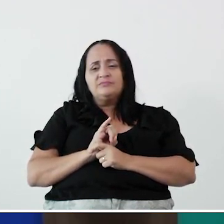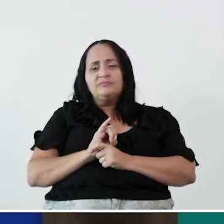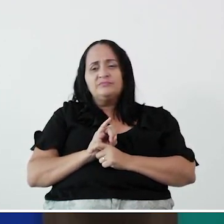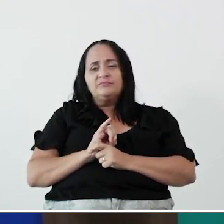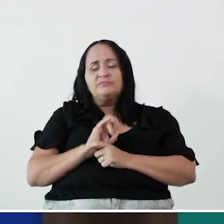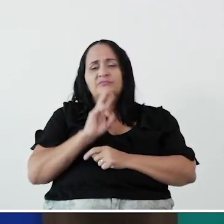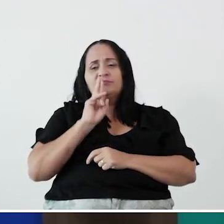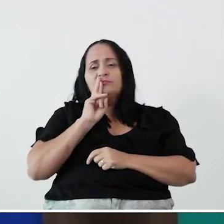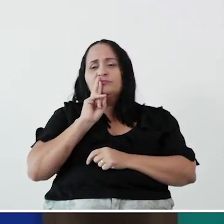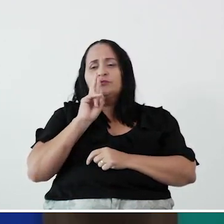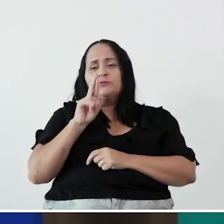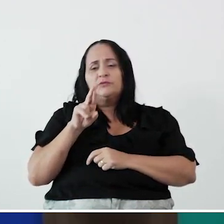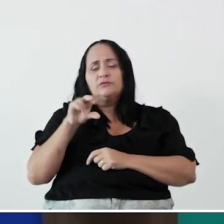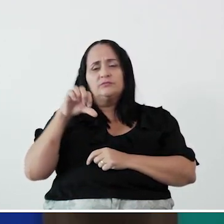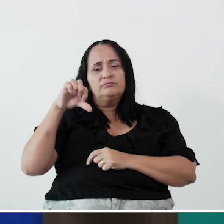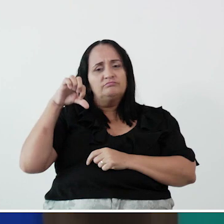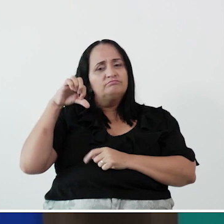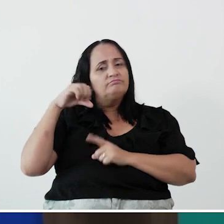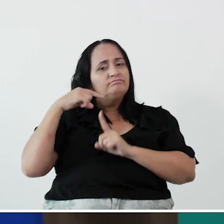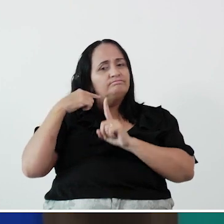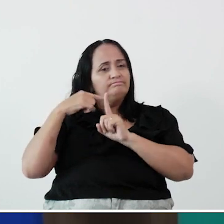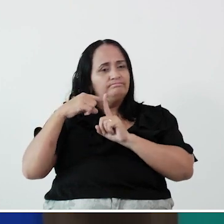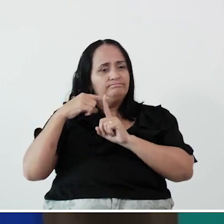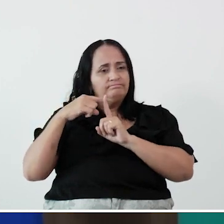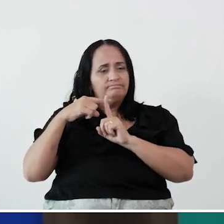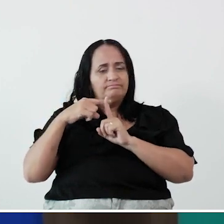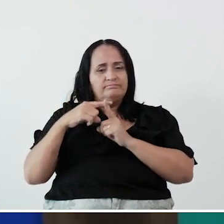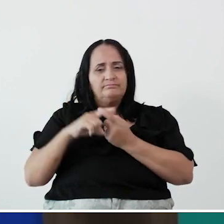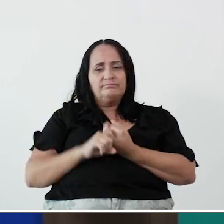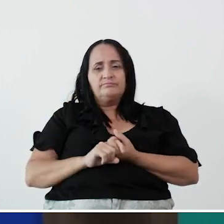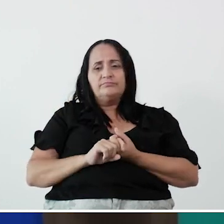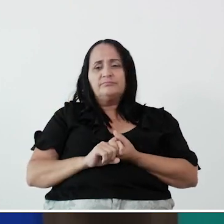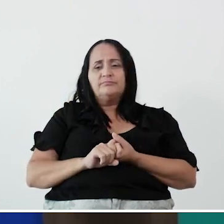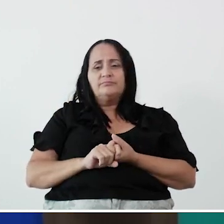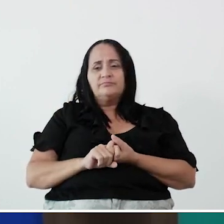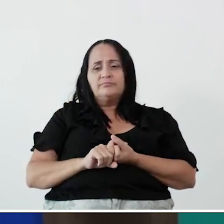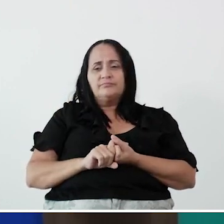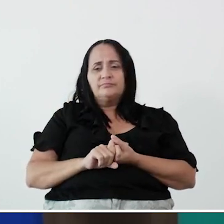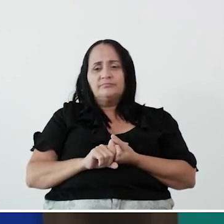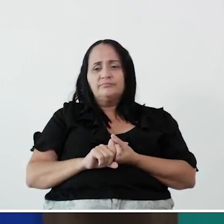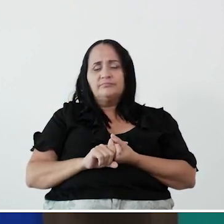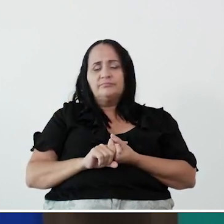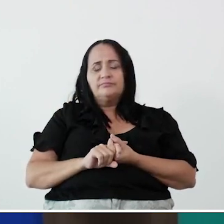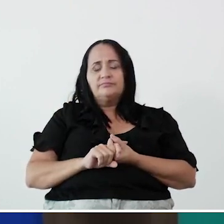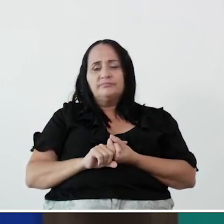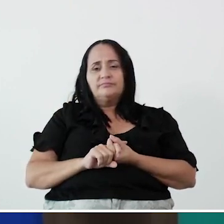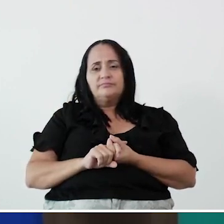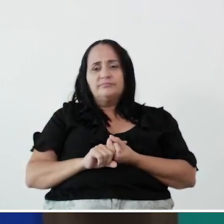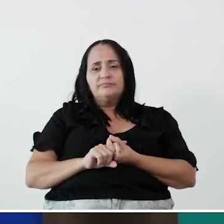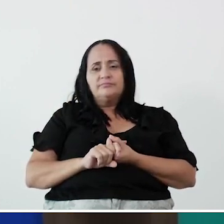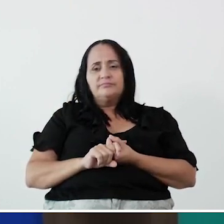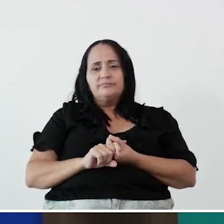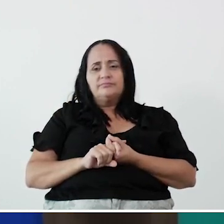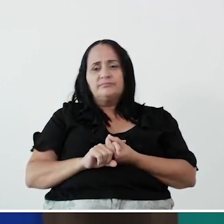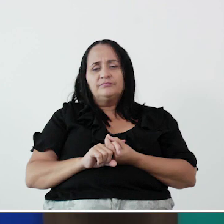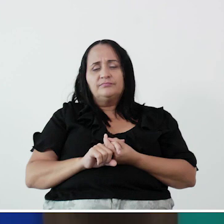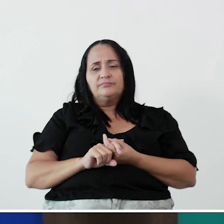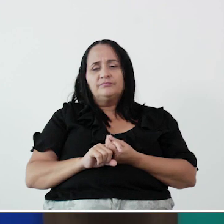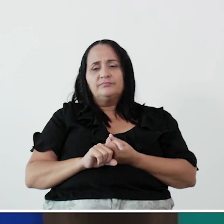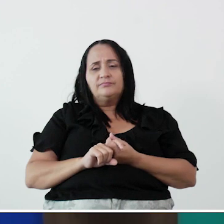o resultado é positivo. Experimentemos, então, menos 3 elevado ao